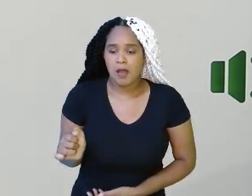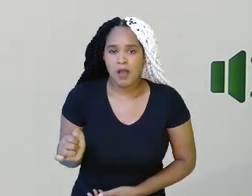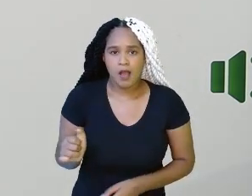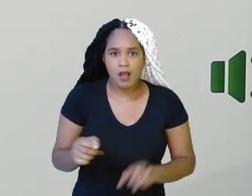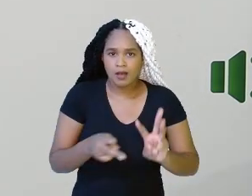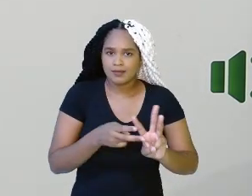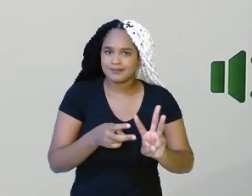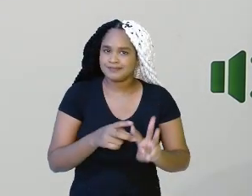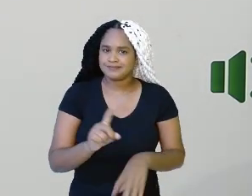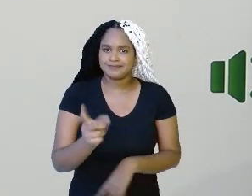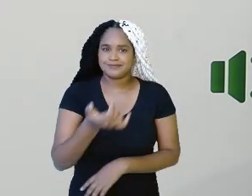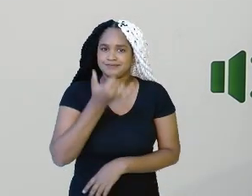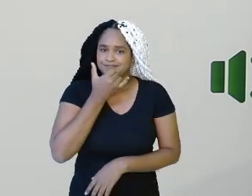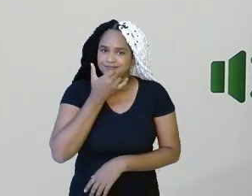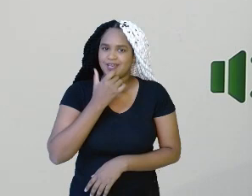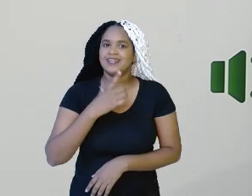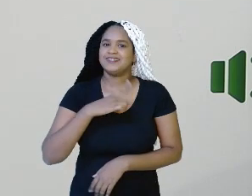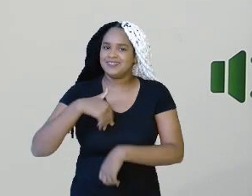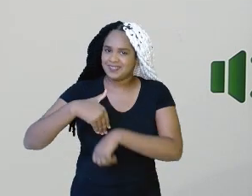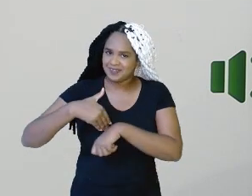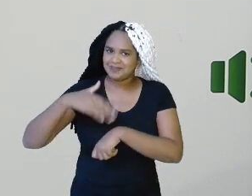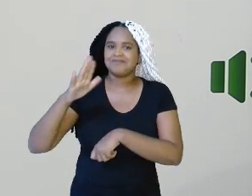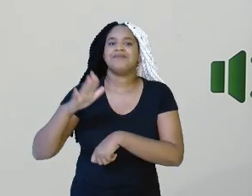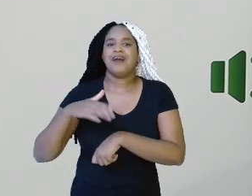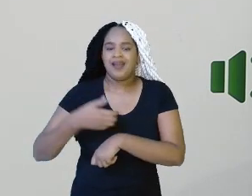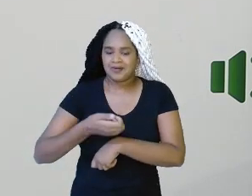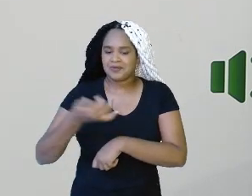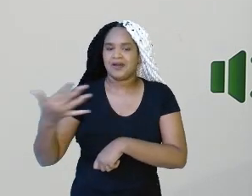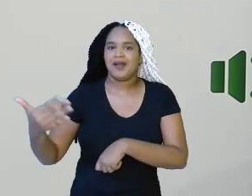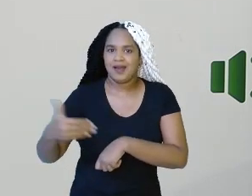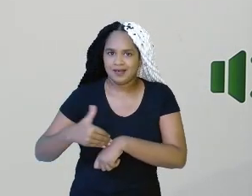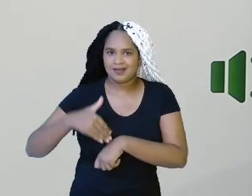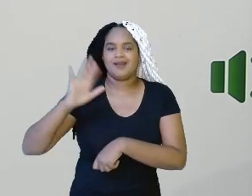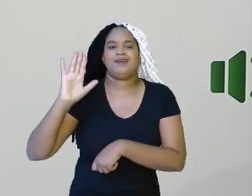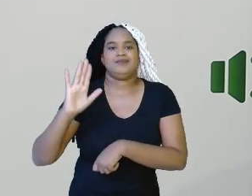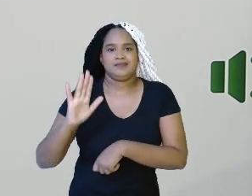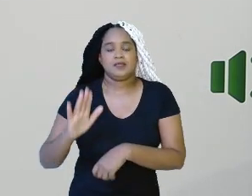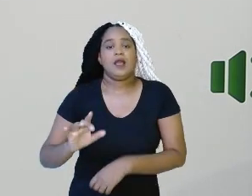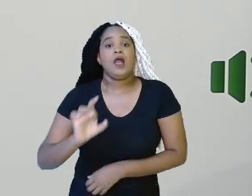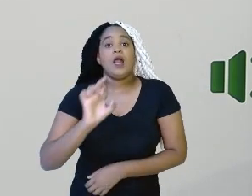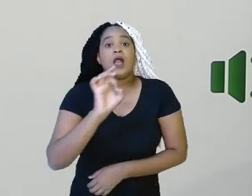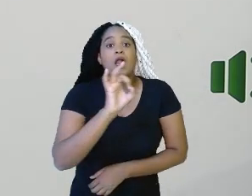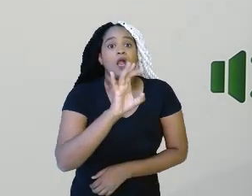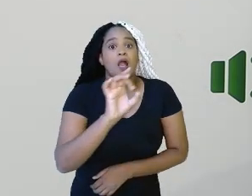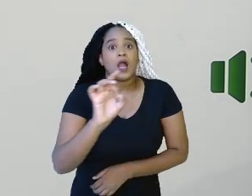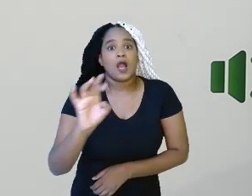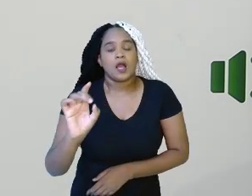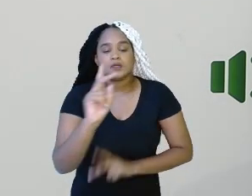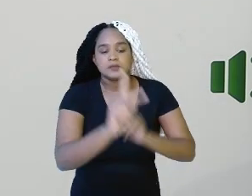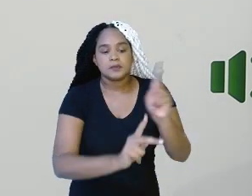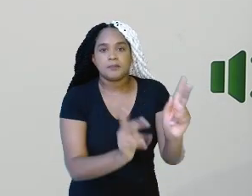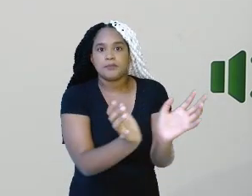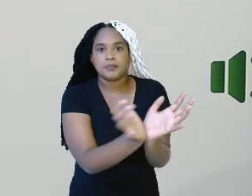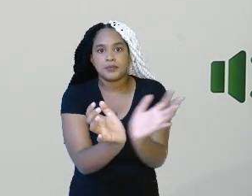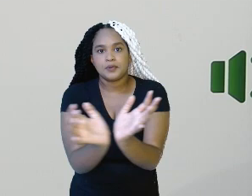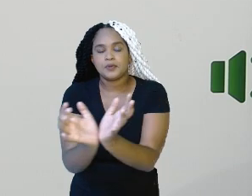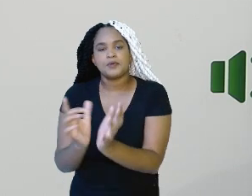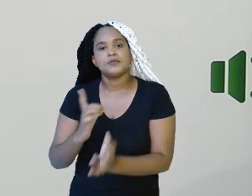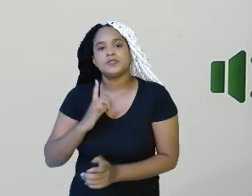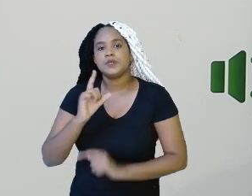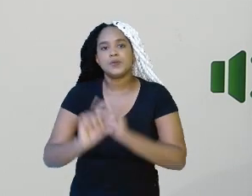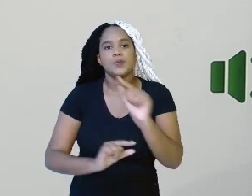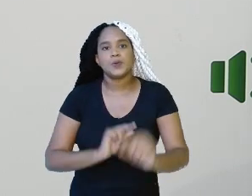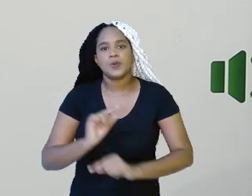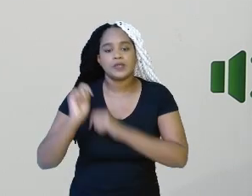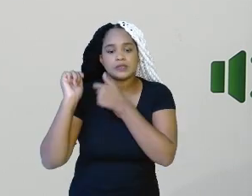pessoas, não. Tem um número considerável de indígenas aqui e cada um desses povos tem, como a gente falou antes, a